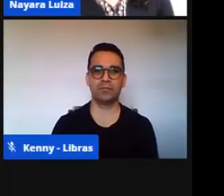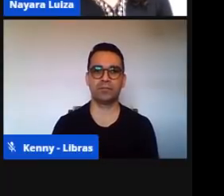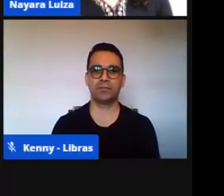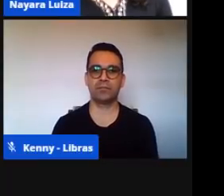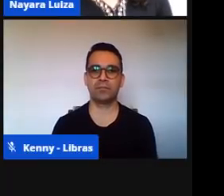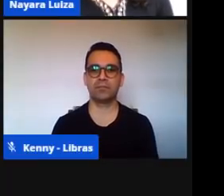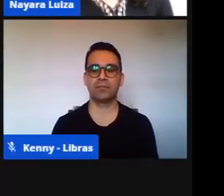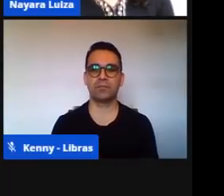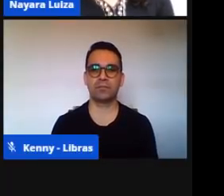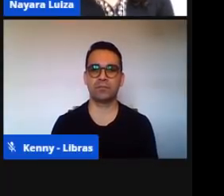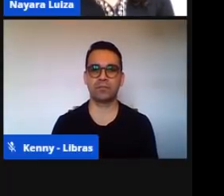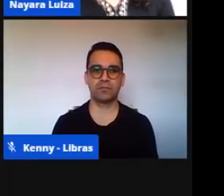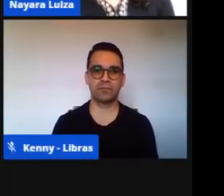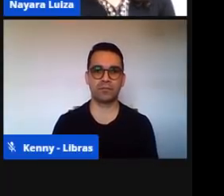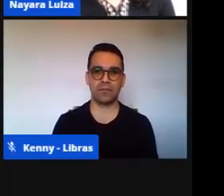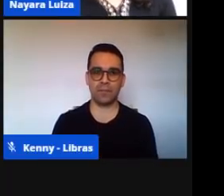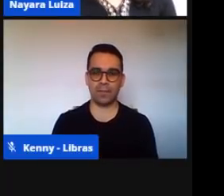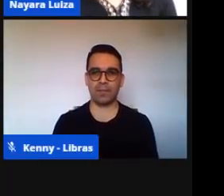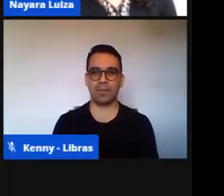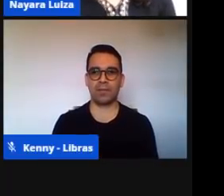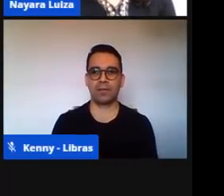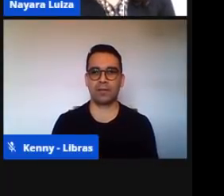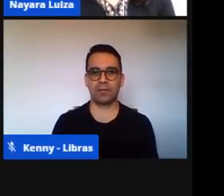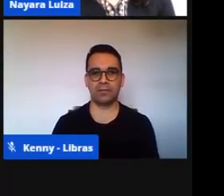Além disso, os bebedouros,